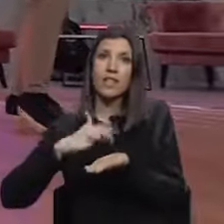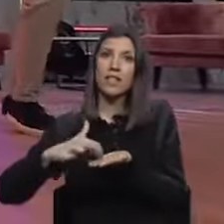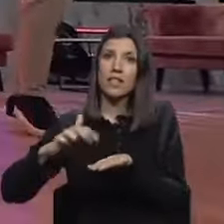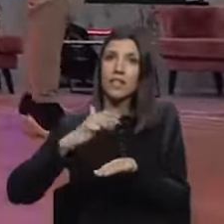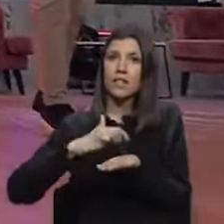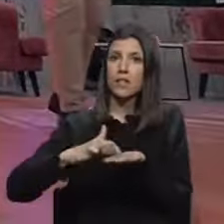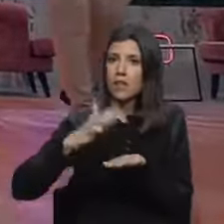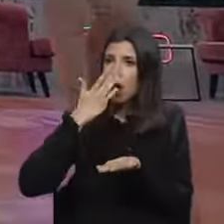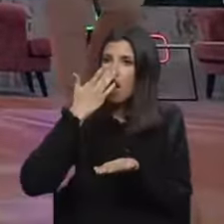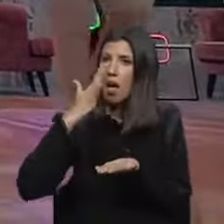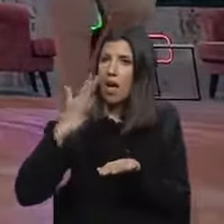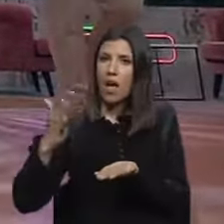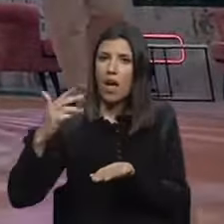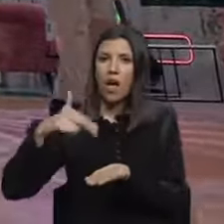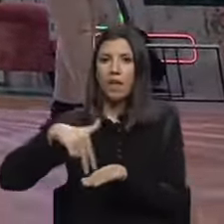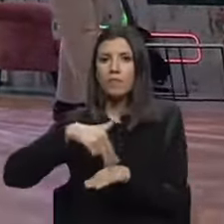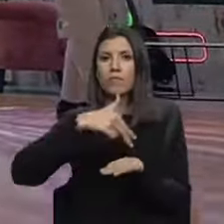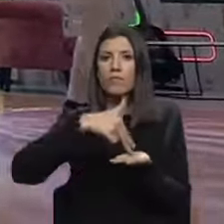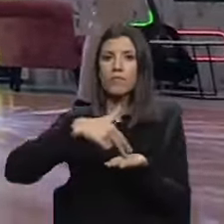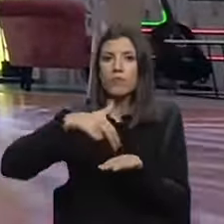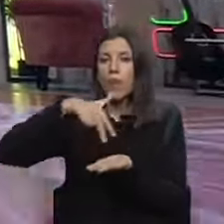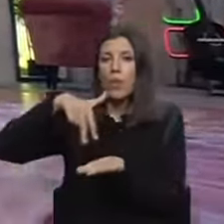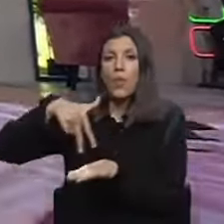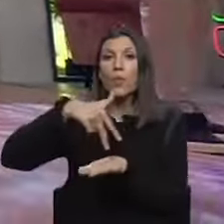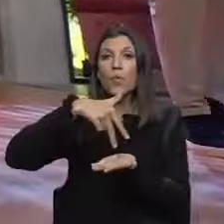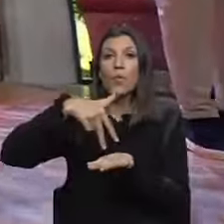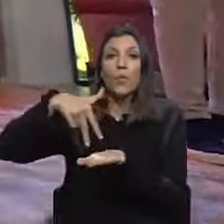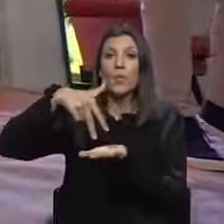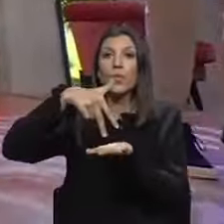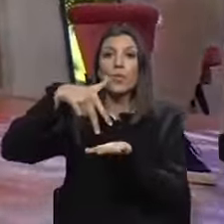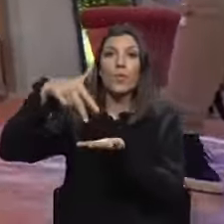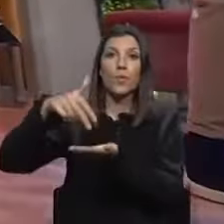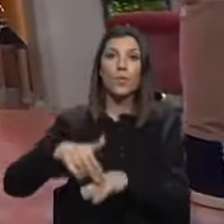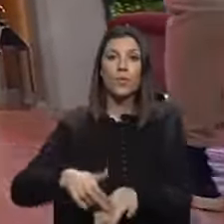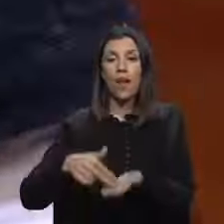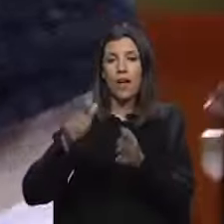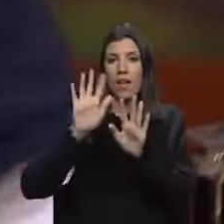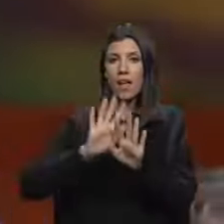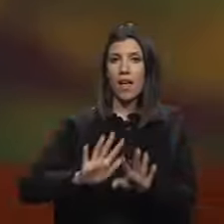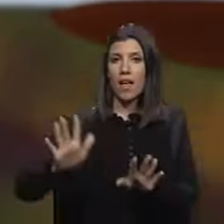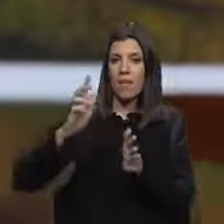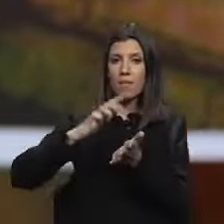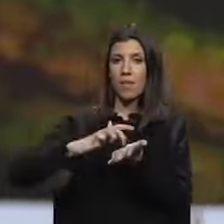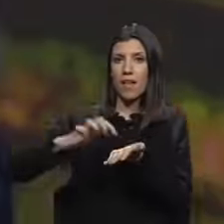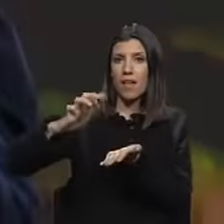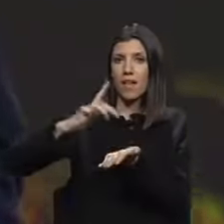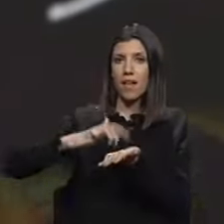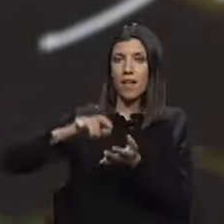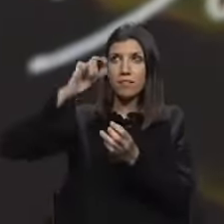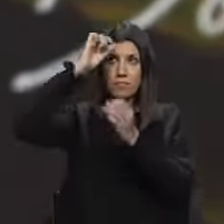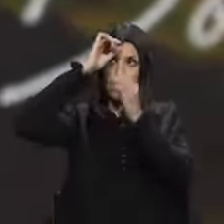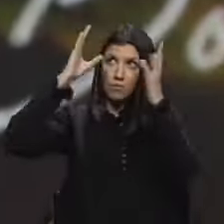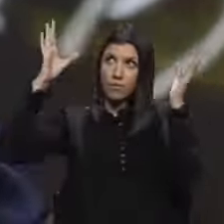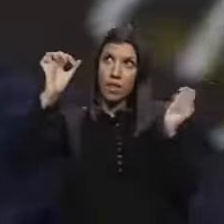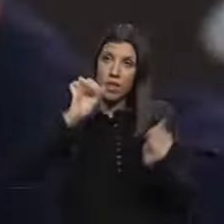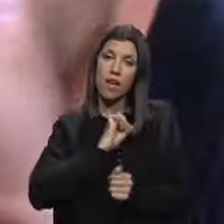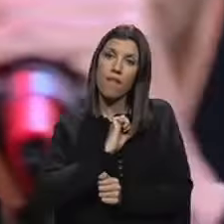pareces flutuar em câmara lenta. Na minha mente